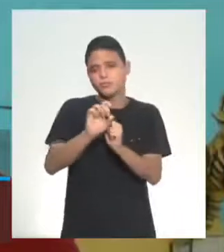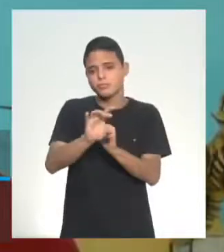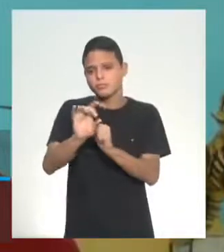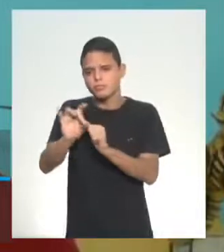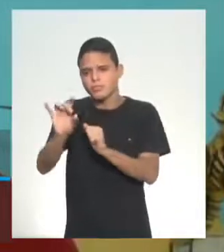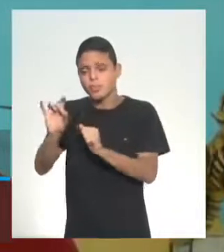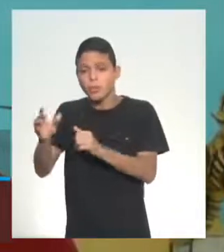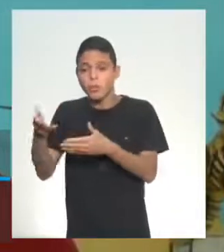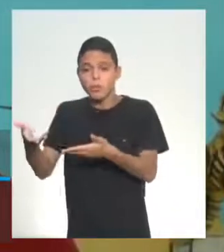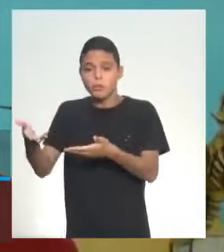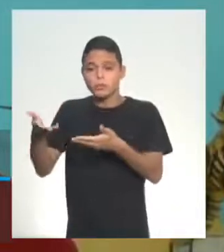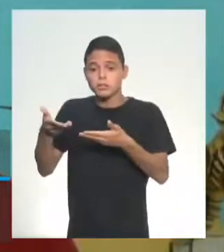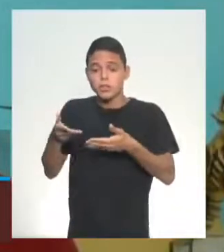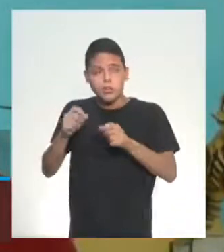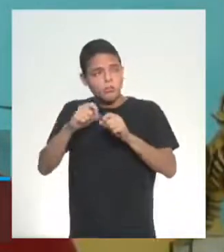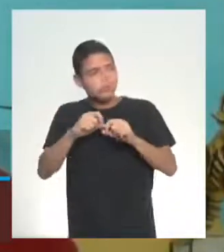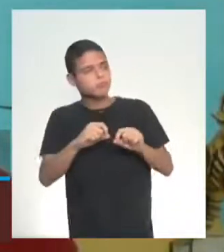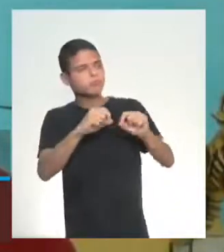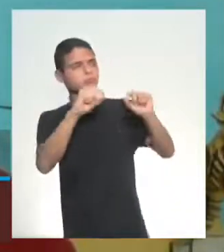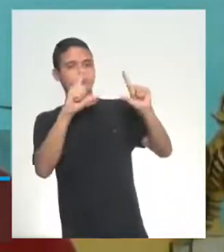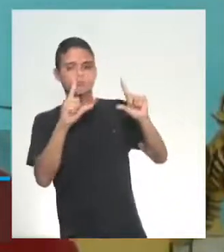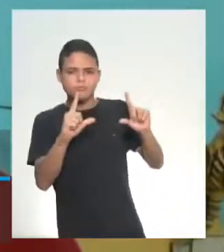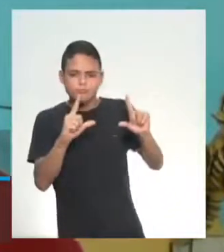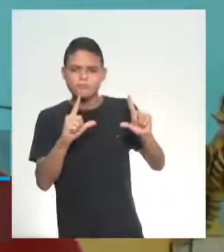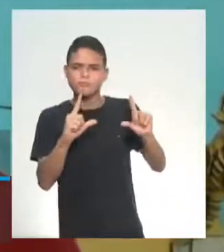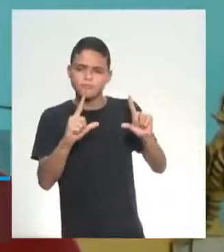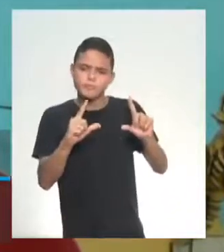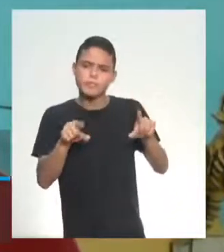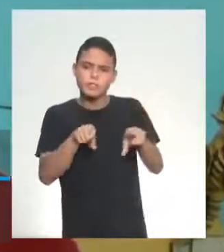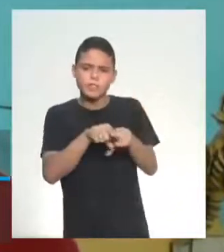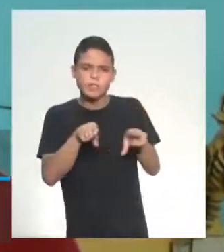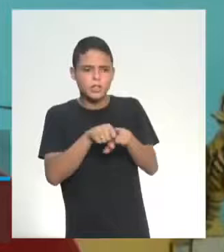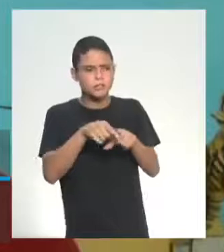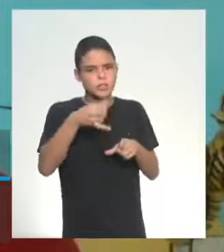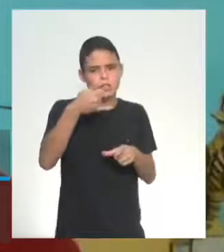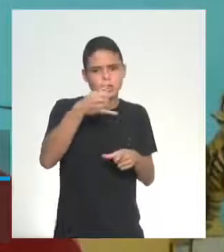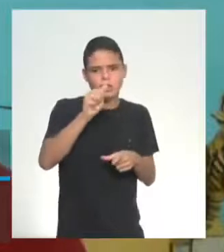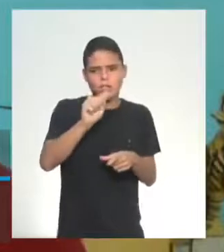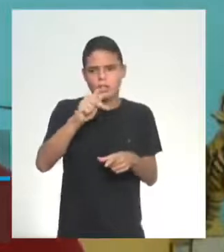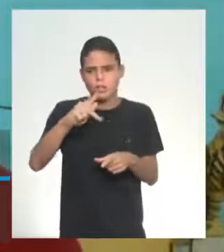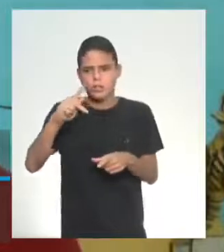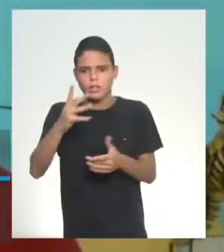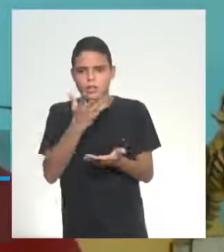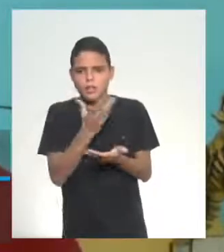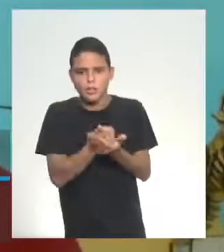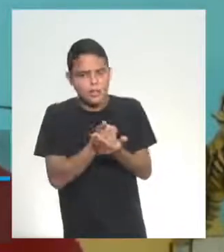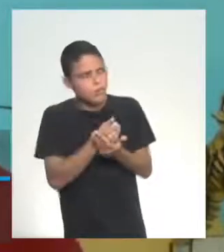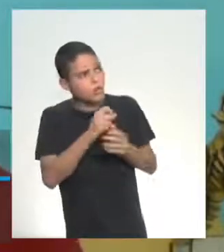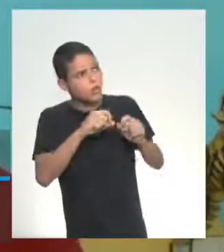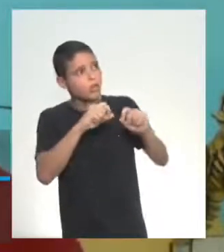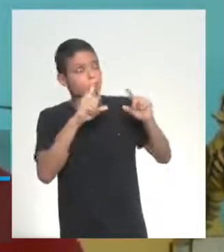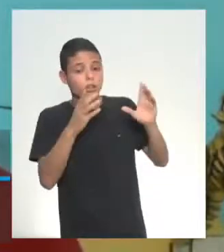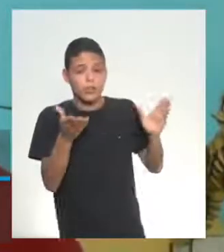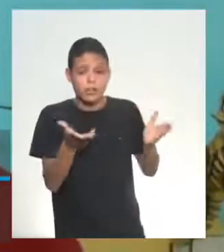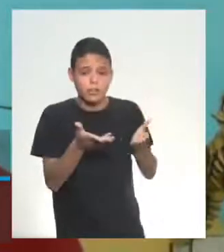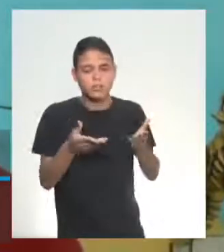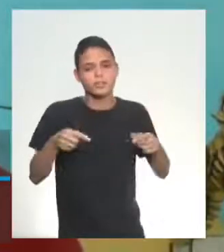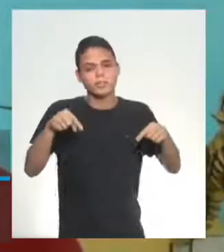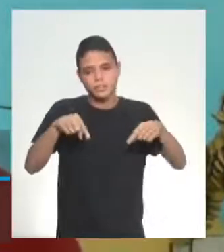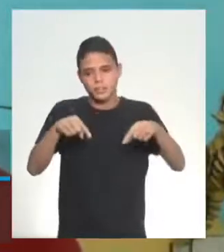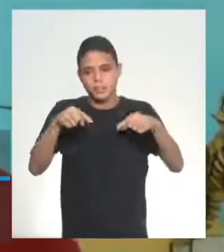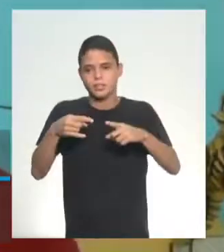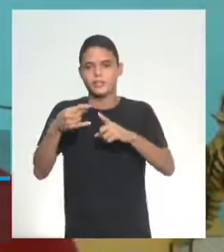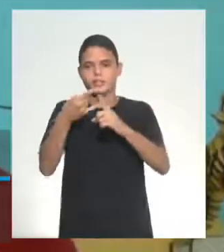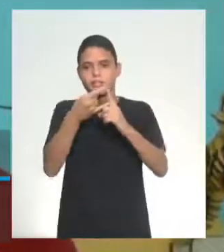nesse momento, ligou agora a sua TV, ligou agora o aplicativo do Centro de Mídia de São Paulo, esse é o programa Mão na Massa, um programa